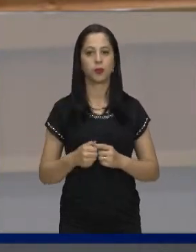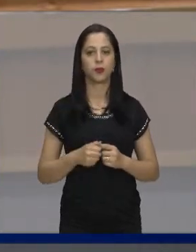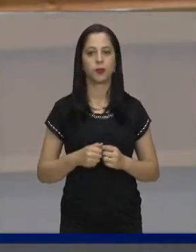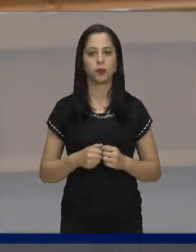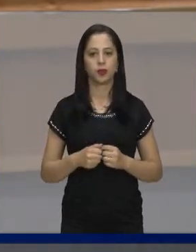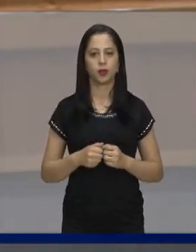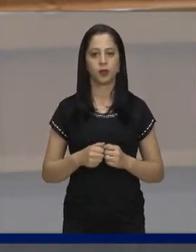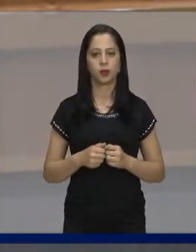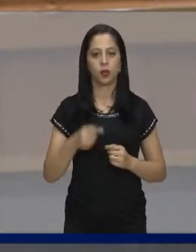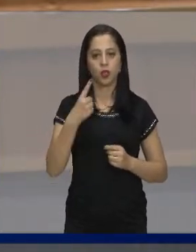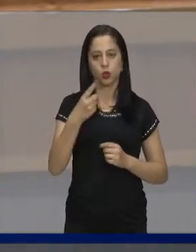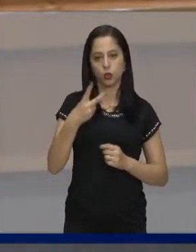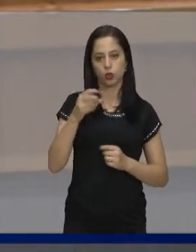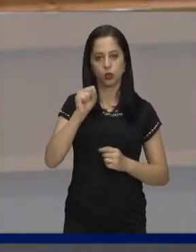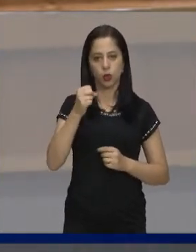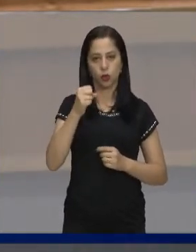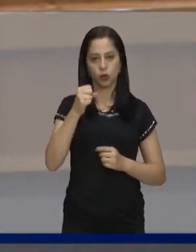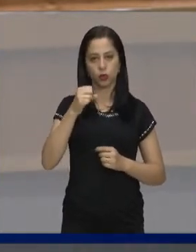12772/2021,